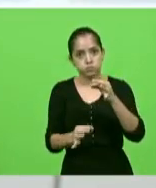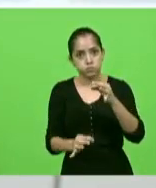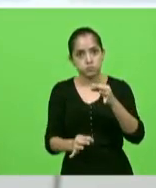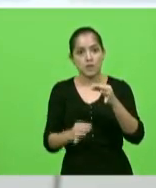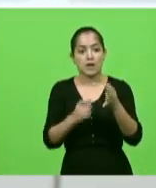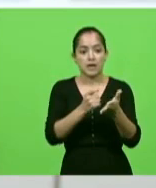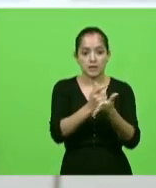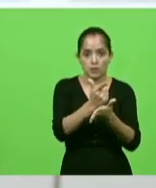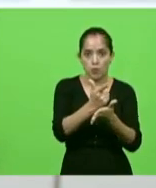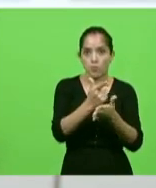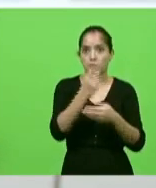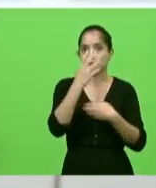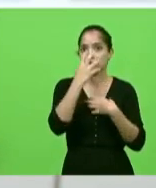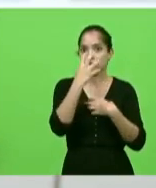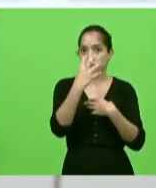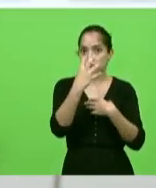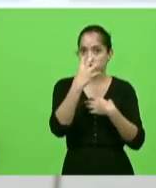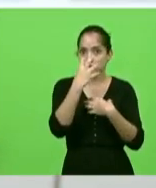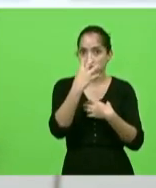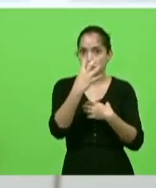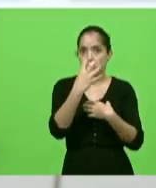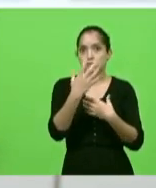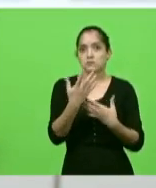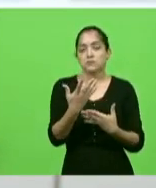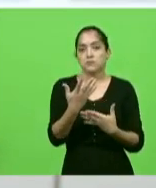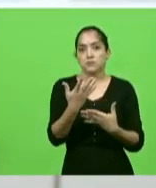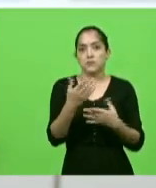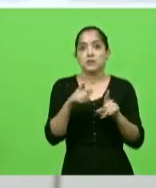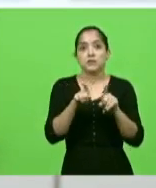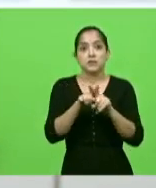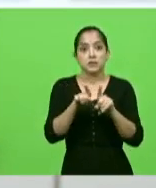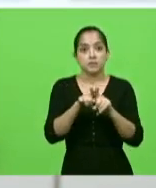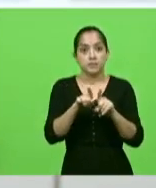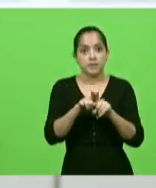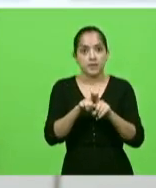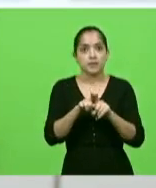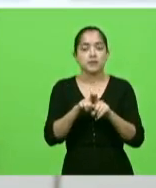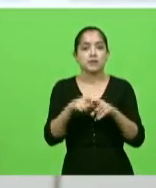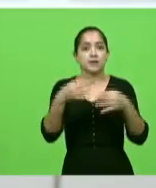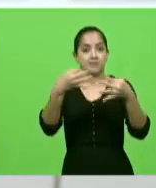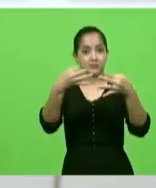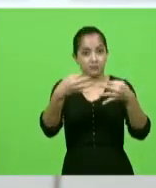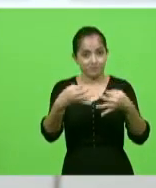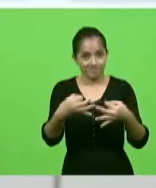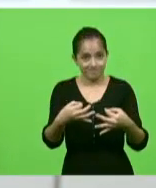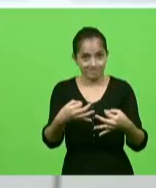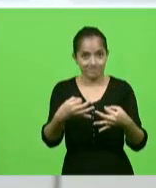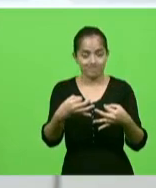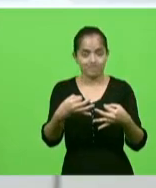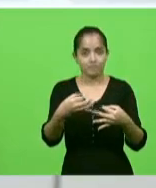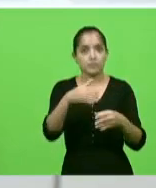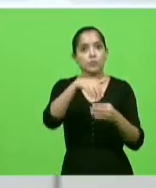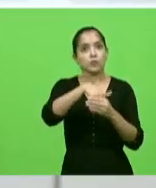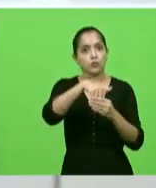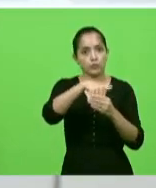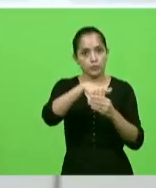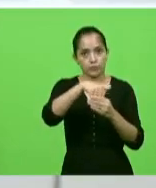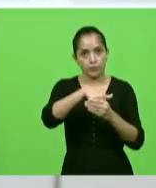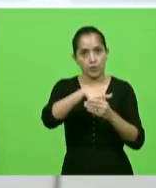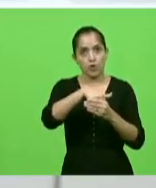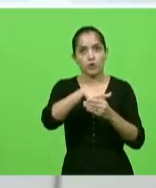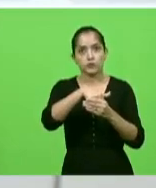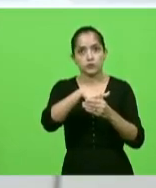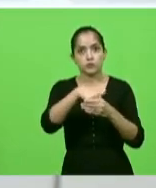aquisição dos respiradores perfeitamente inteligível e havendo justa causa o voto sem